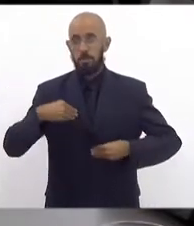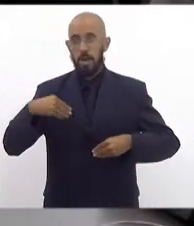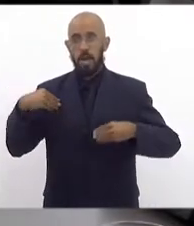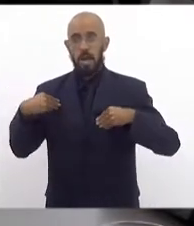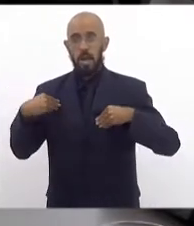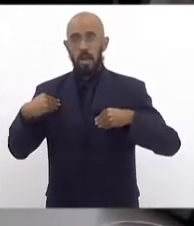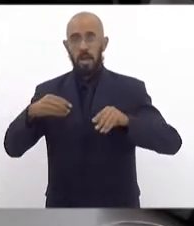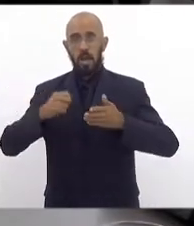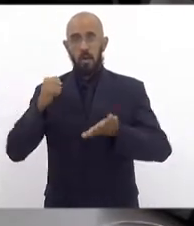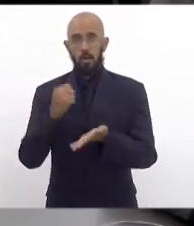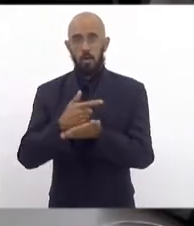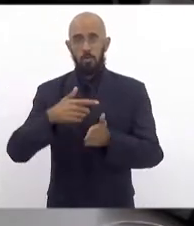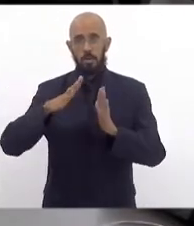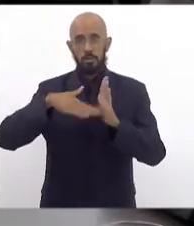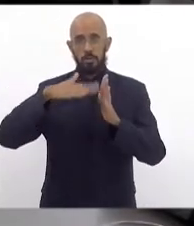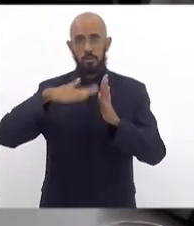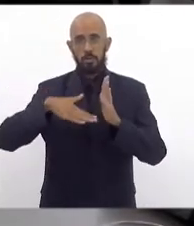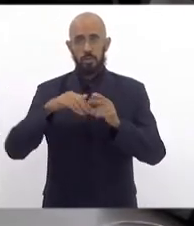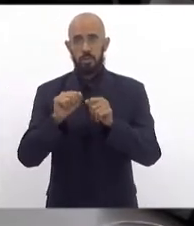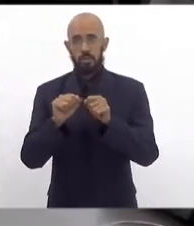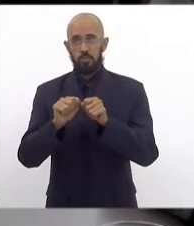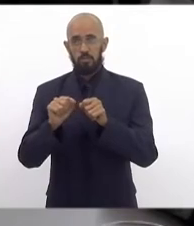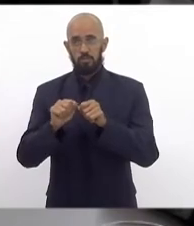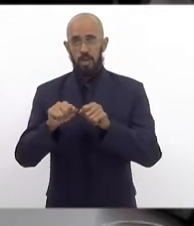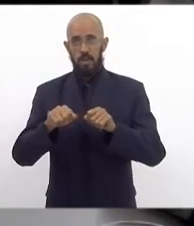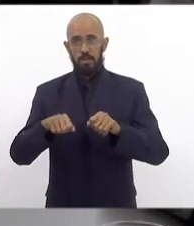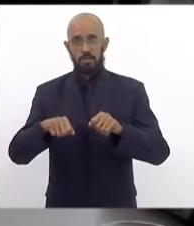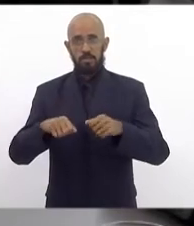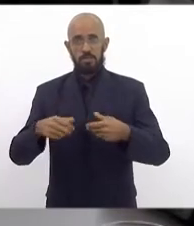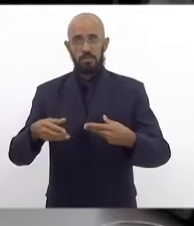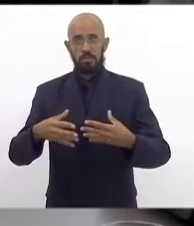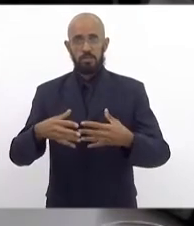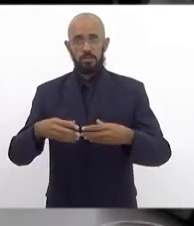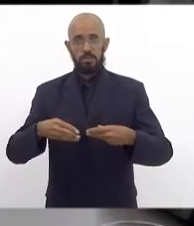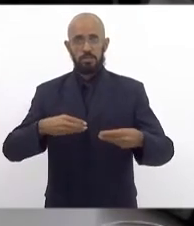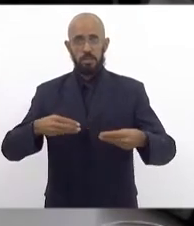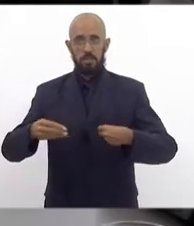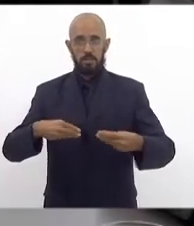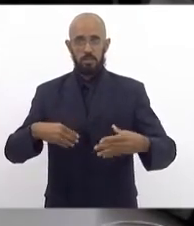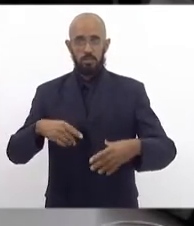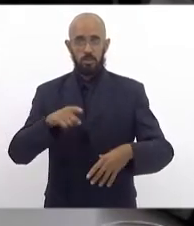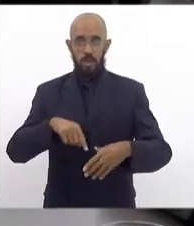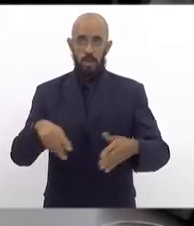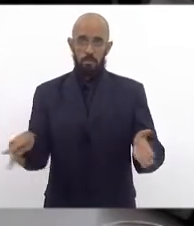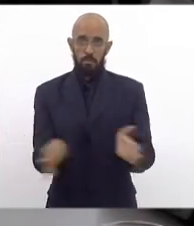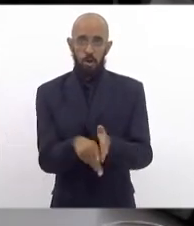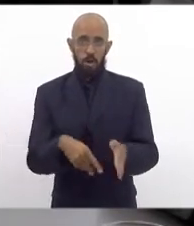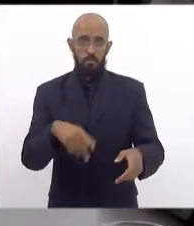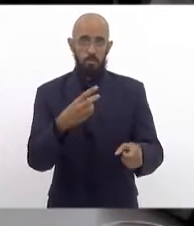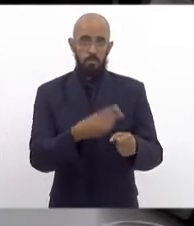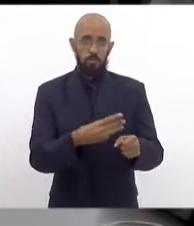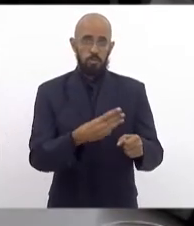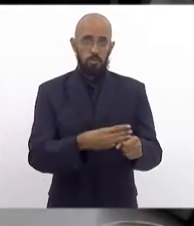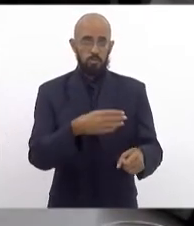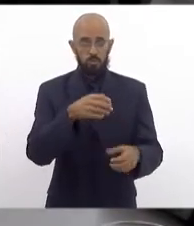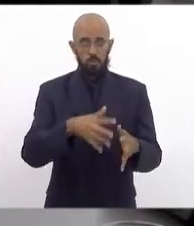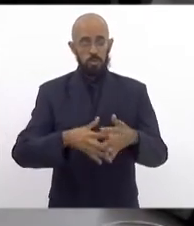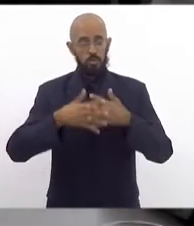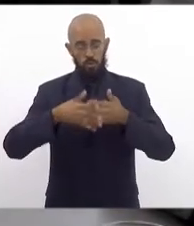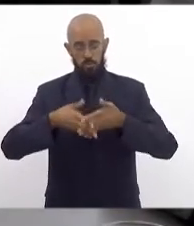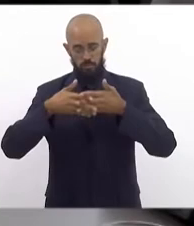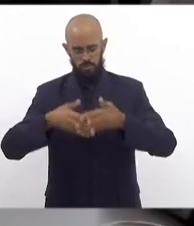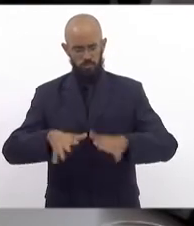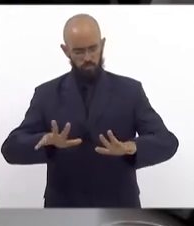e faz muito tecido em na cidade de Petrópolis é com relação aos problemas que